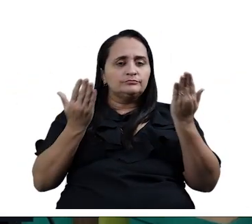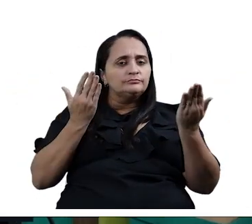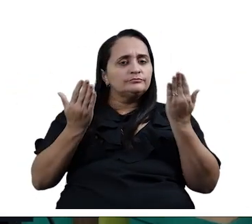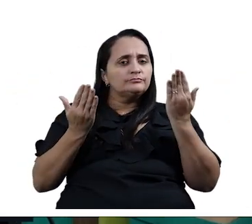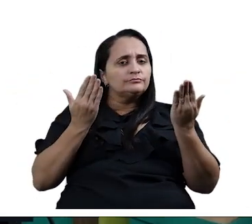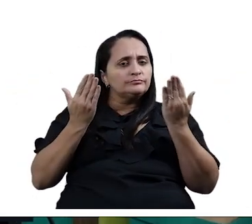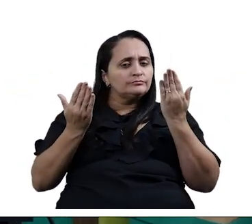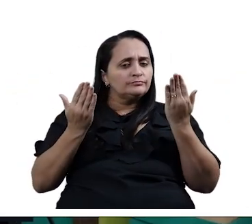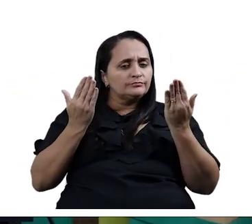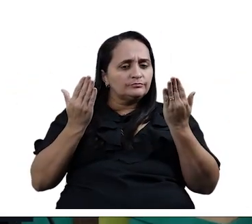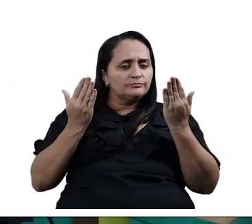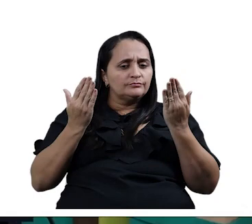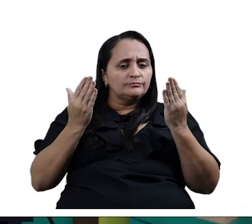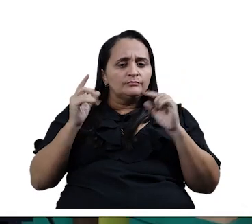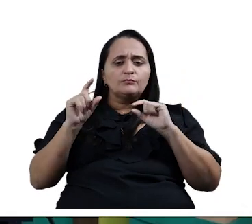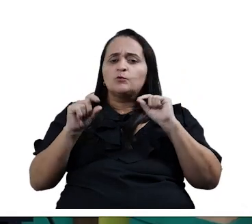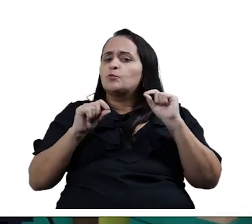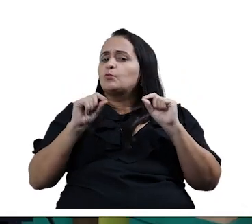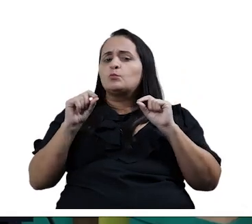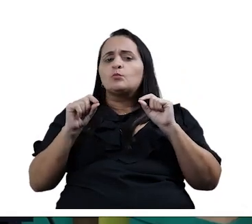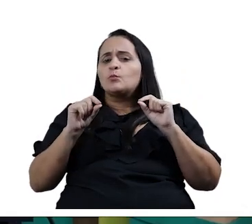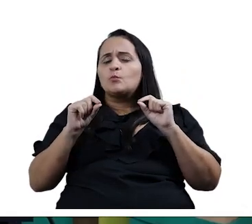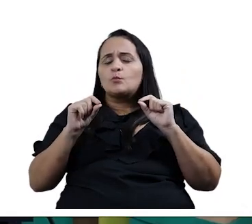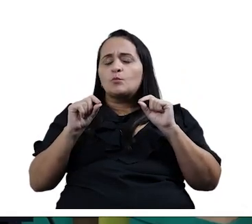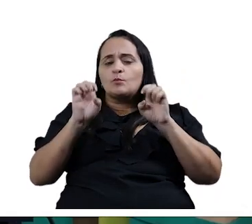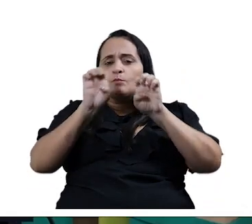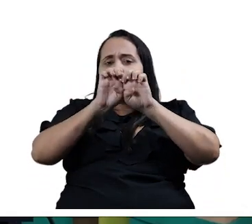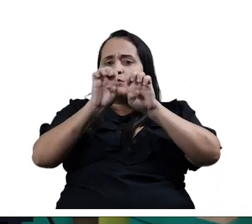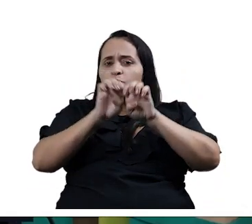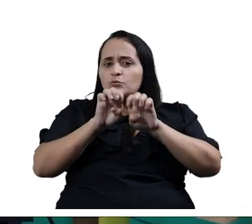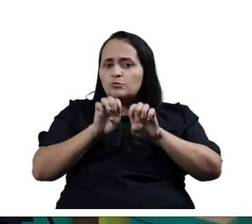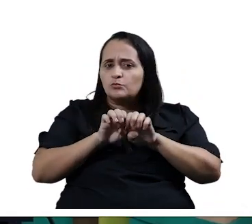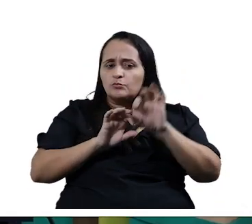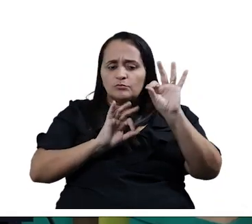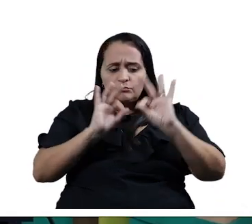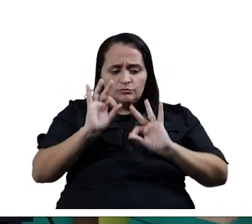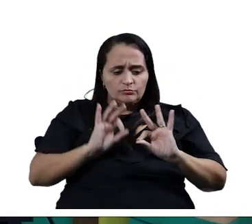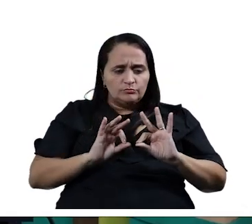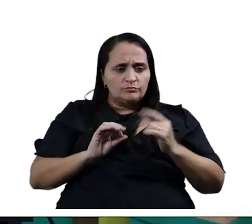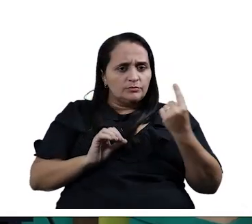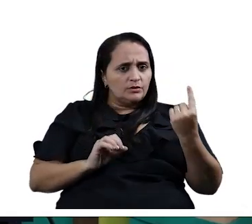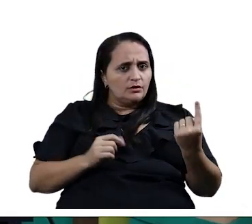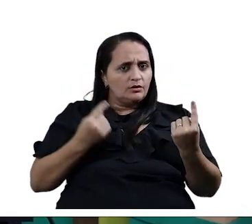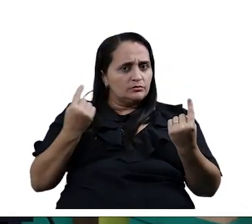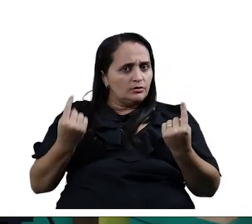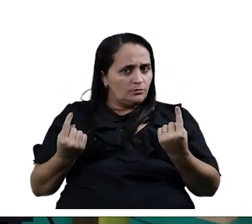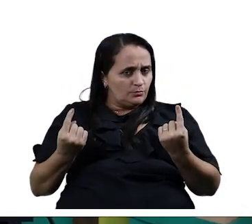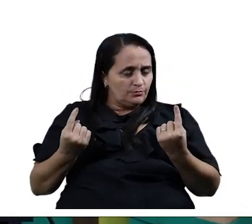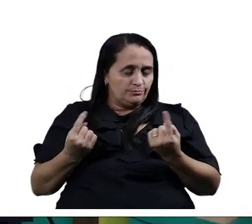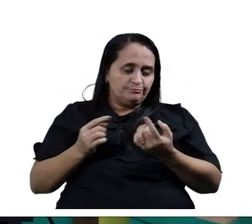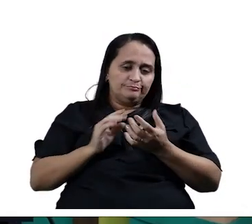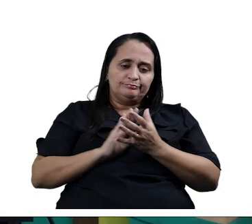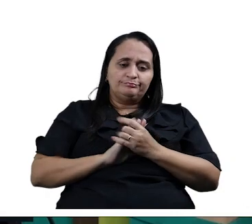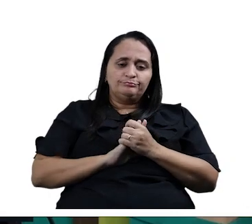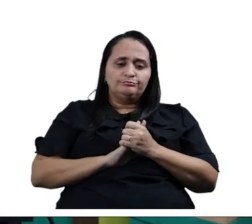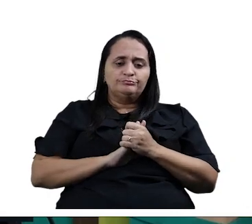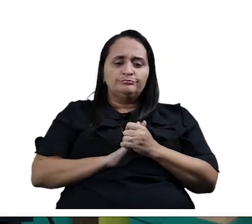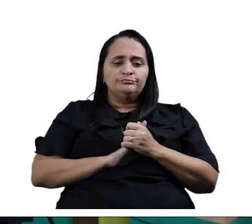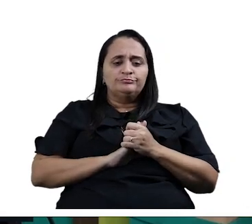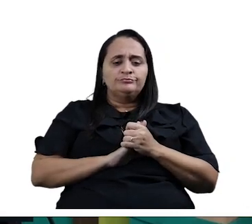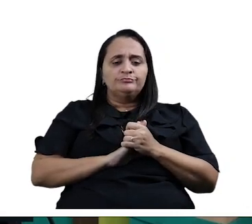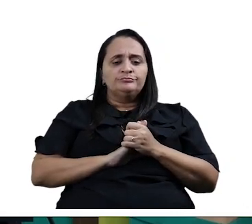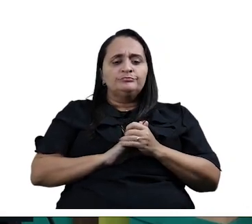entender melhor o foco, a intenção e a estrutura de cada um. Então, muitas vezes